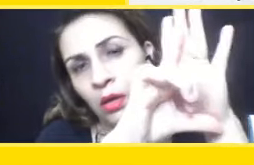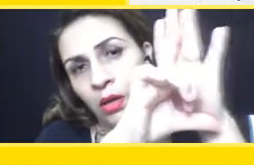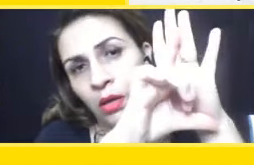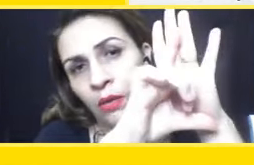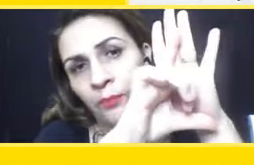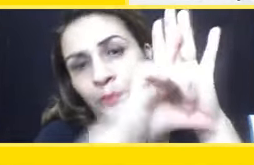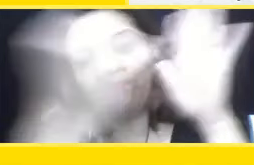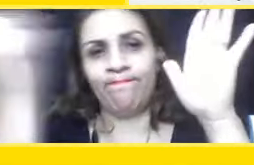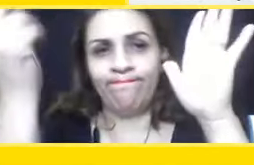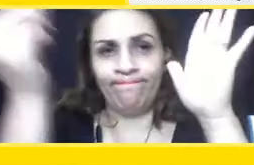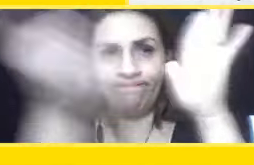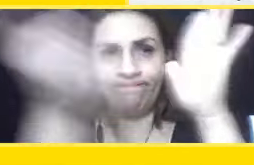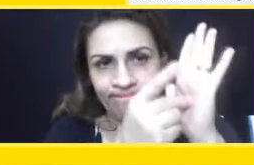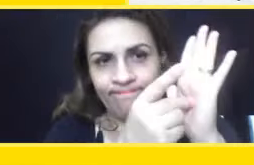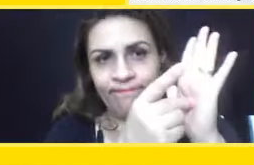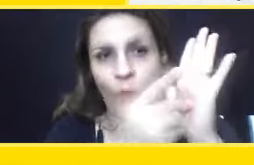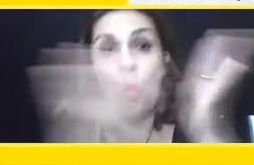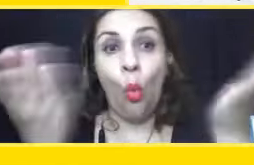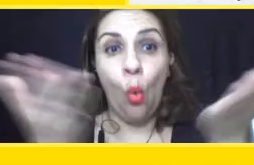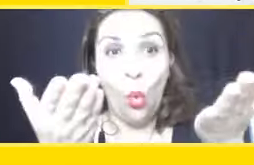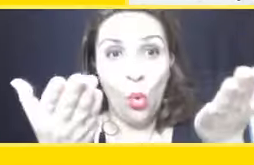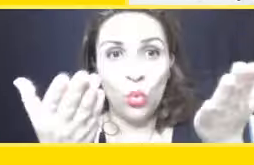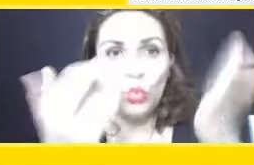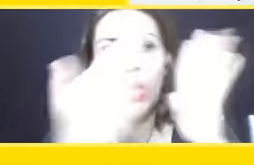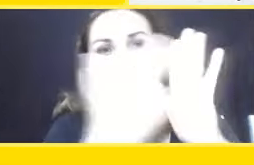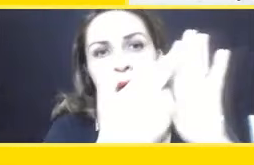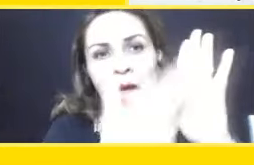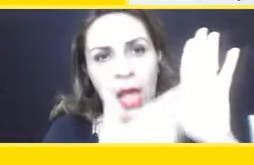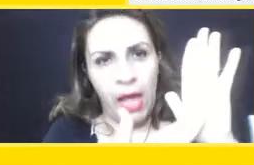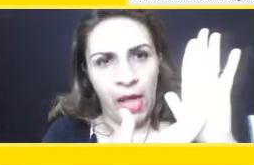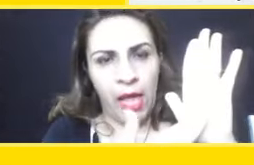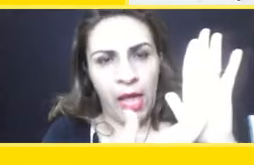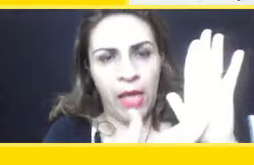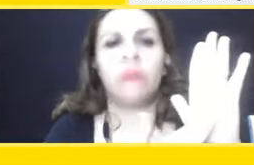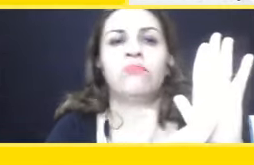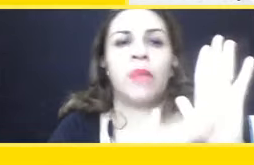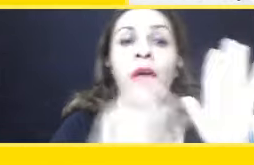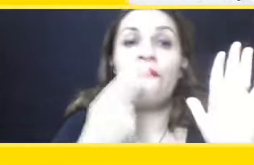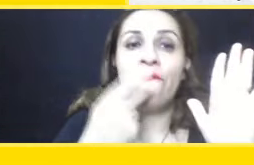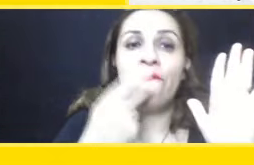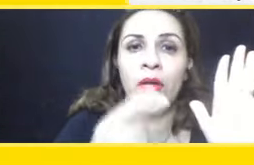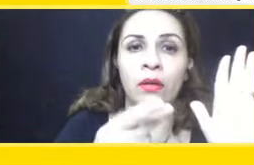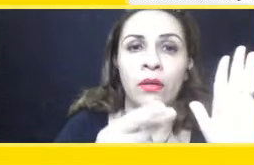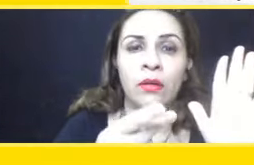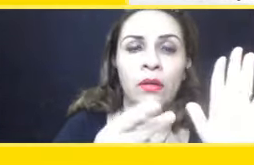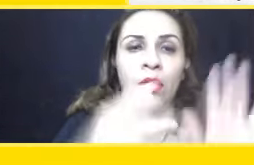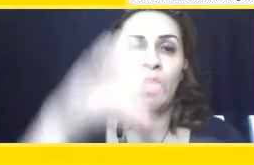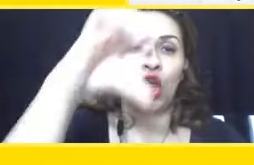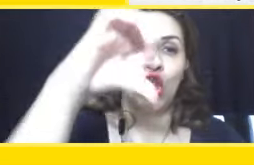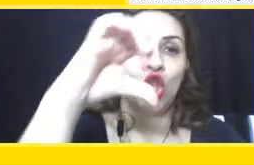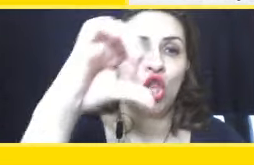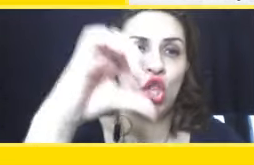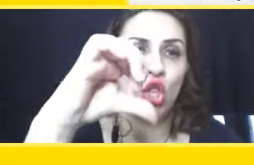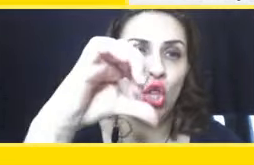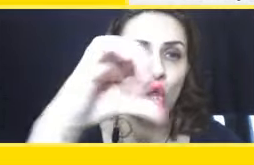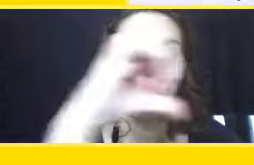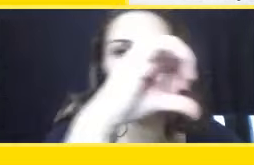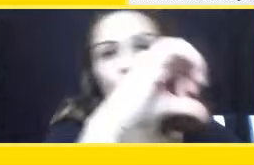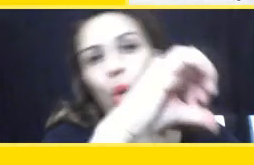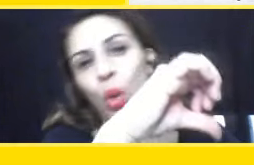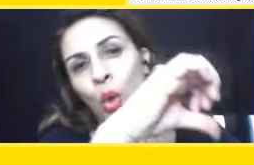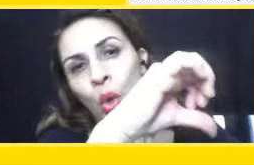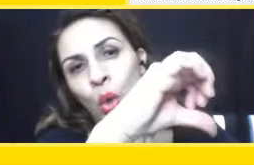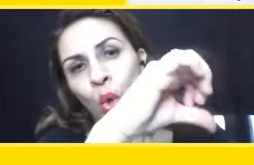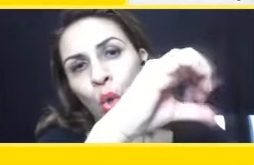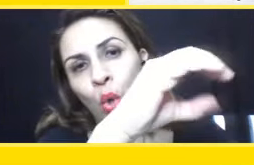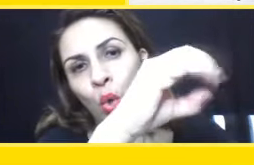sancionada hoje, e aí a gente tem a regra da Previdência, que é a regra da noventena, né? Isso. Então,